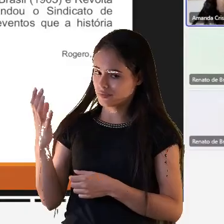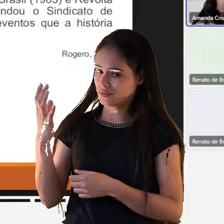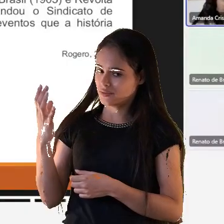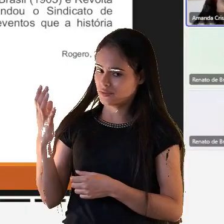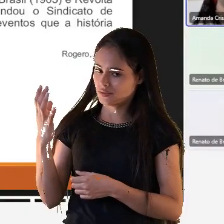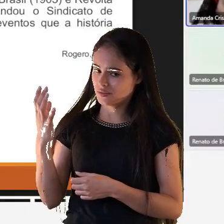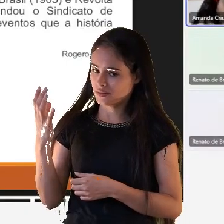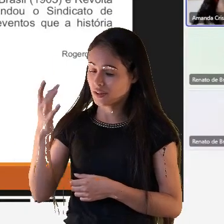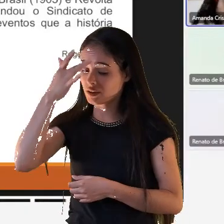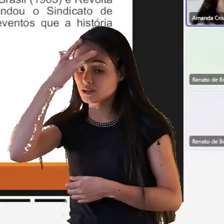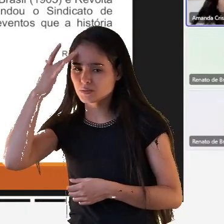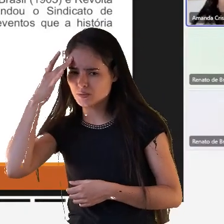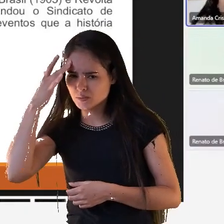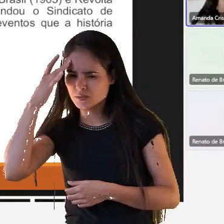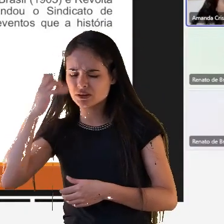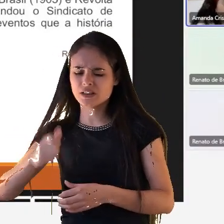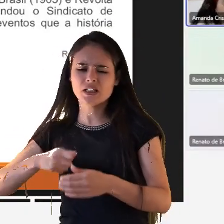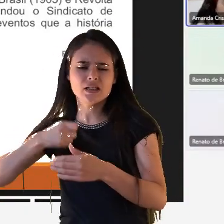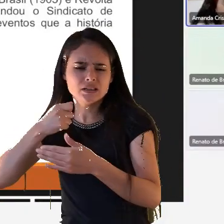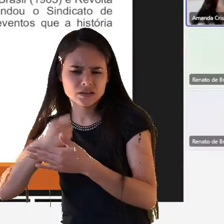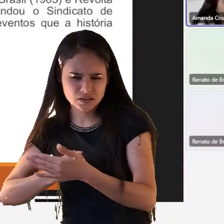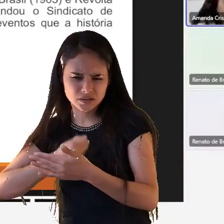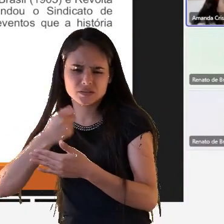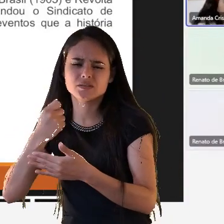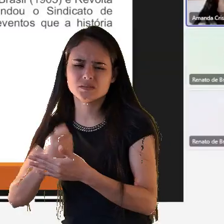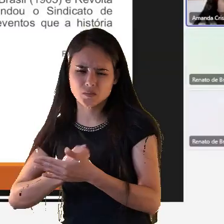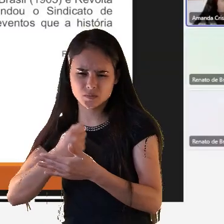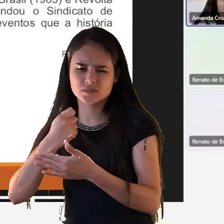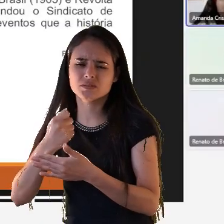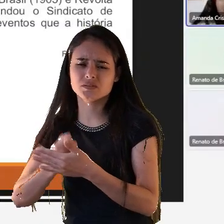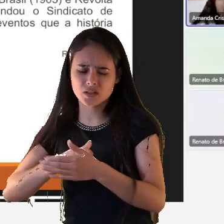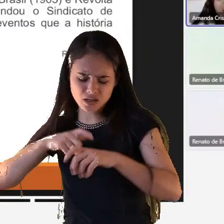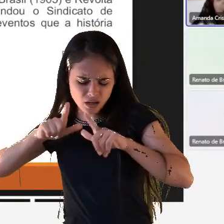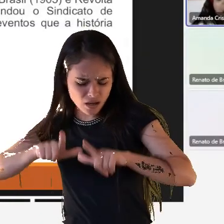lutar por direitos trabalhistas, por melhores condições, né?